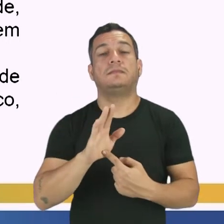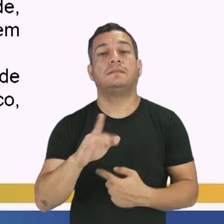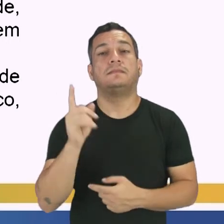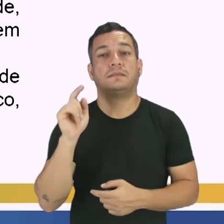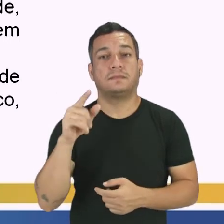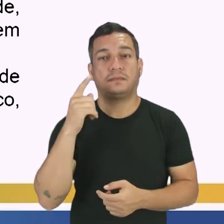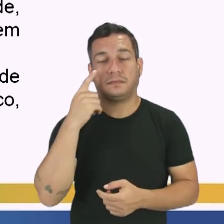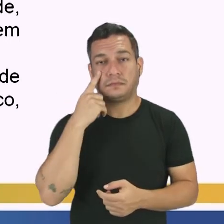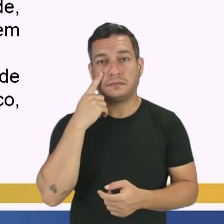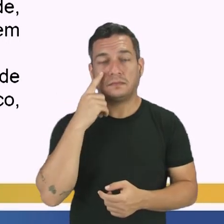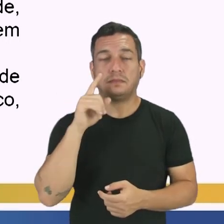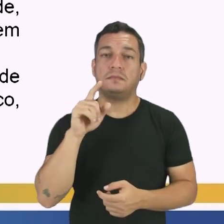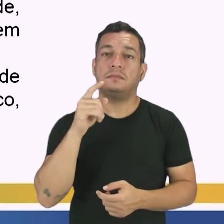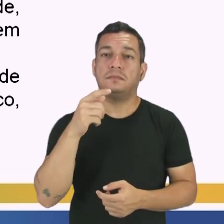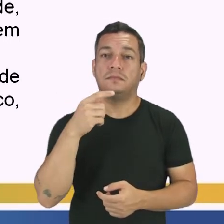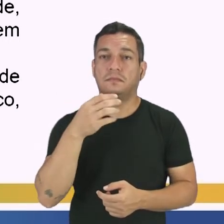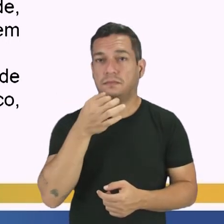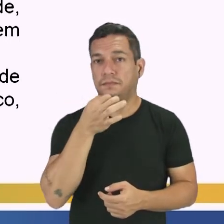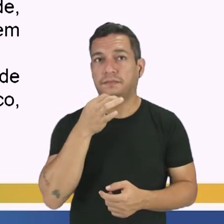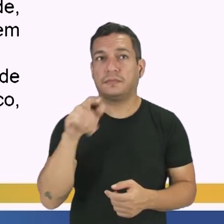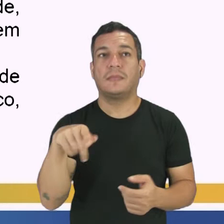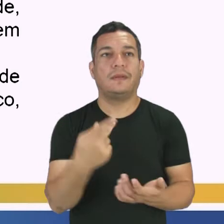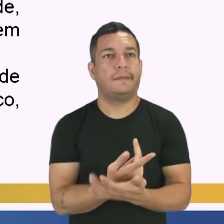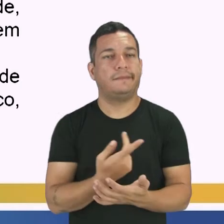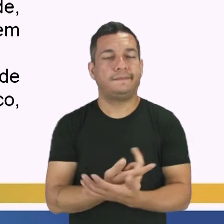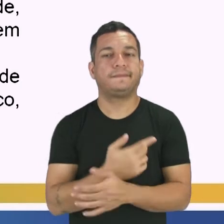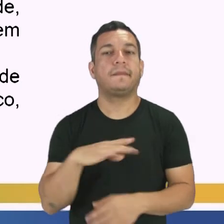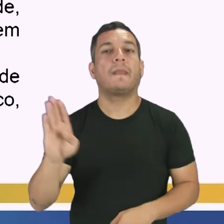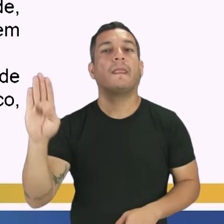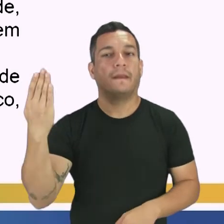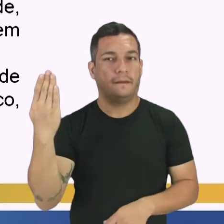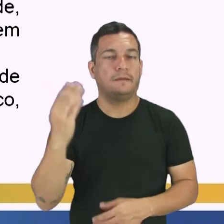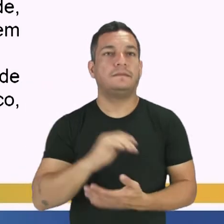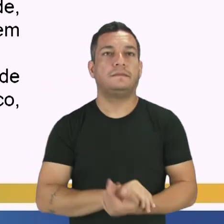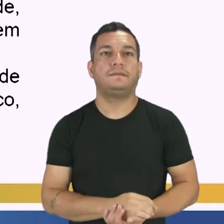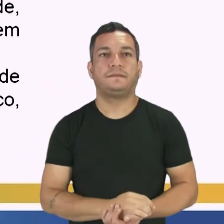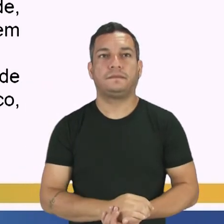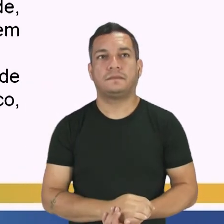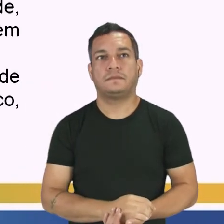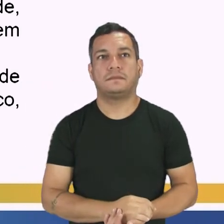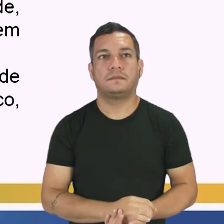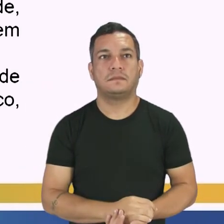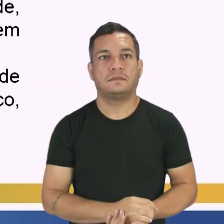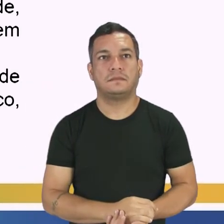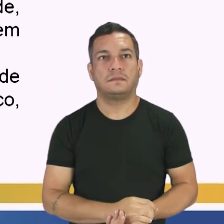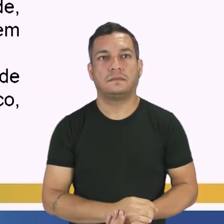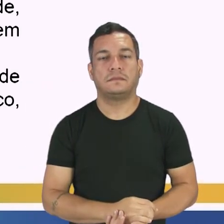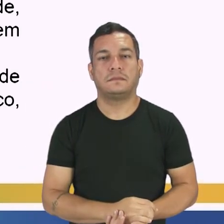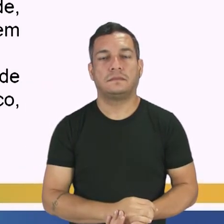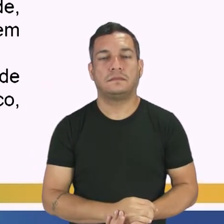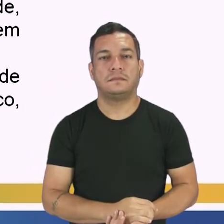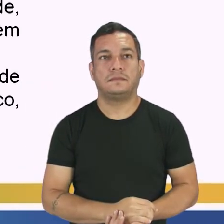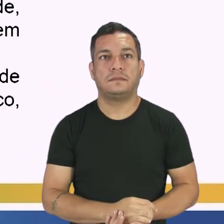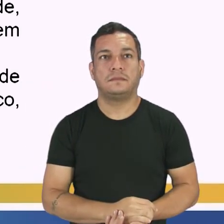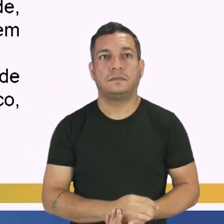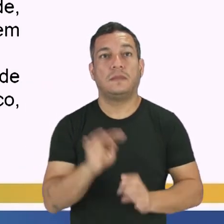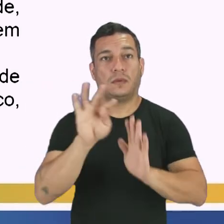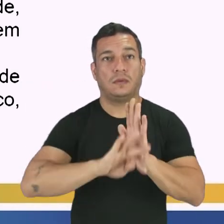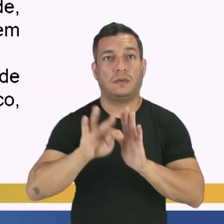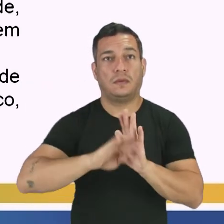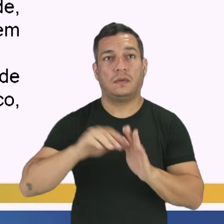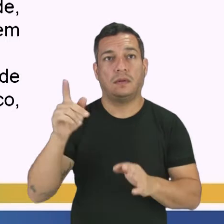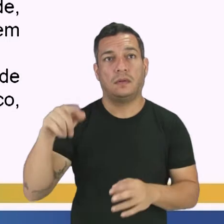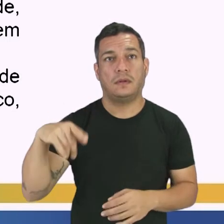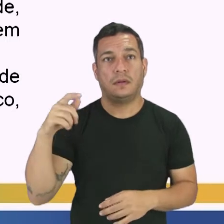essa alternativa logo estará o quê? Errada. Então, ela é uma alternativa falsa. Ok? Próxima. O texto